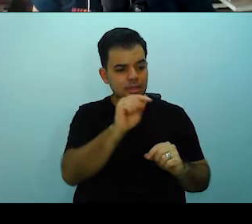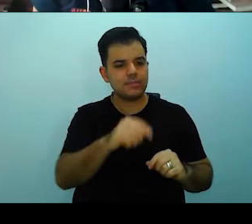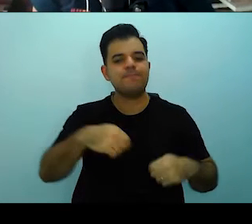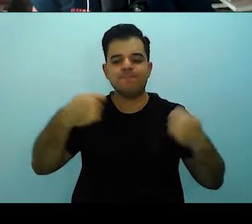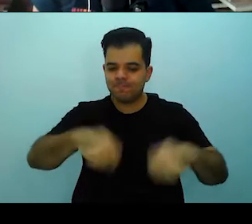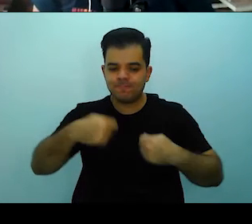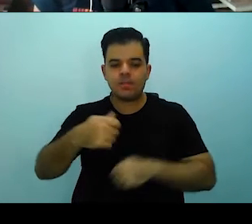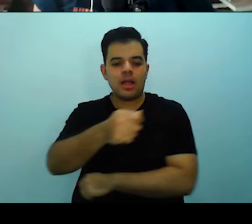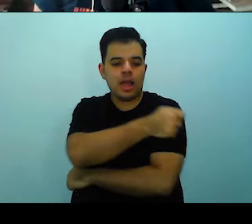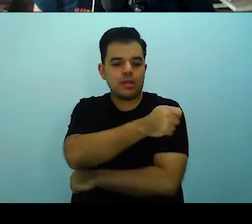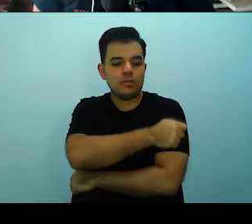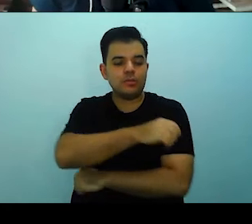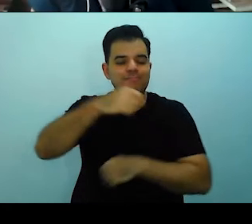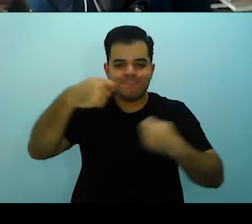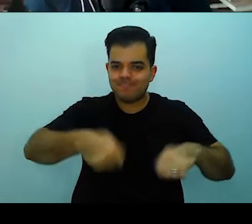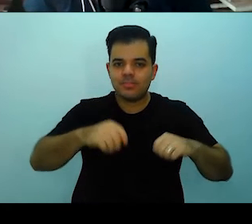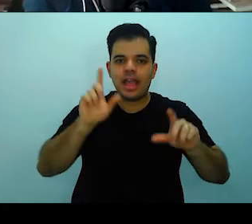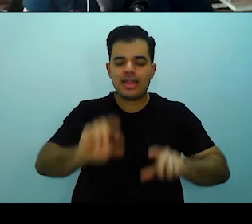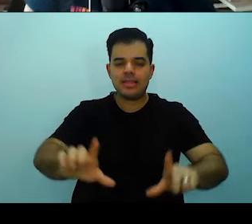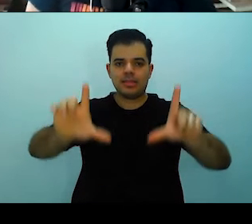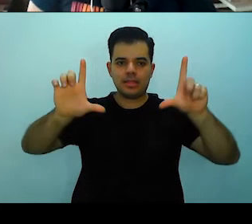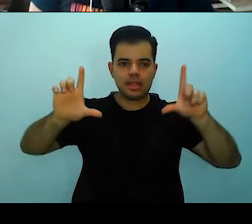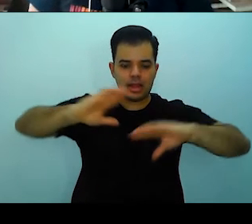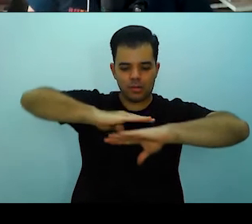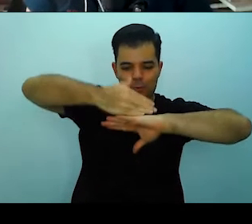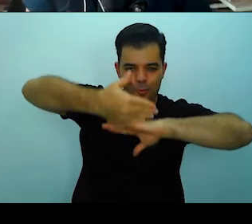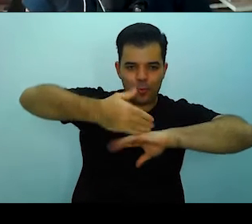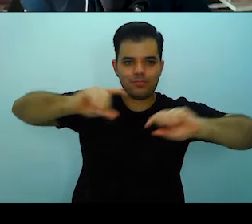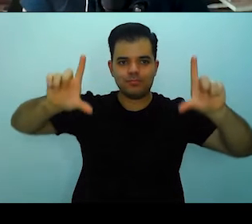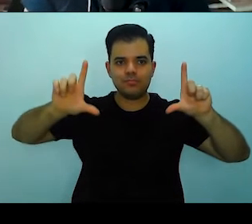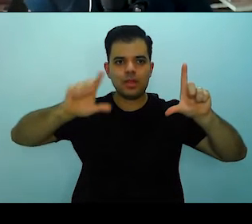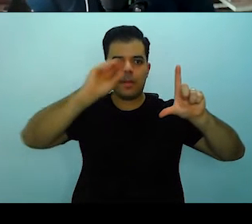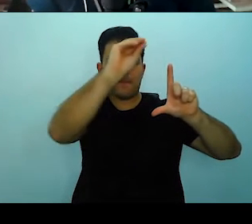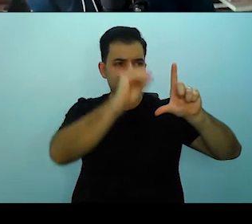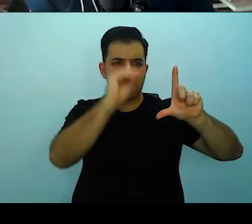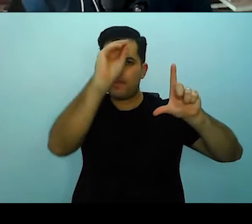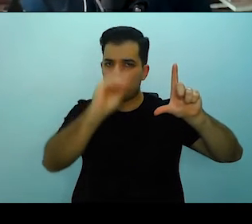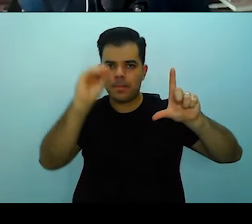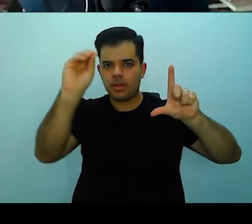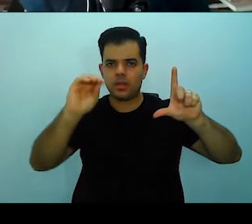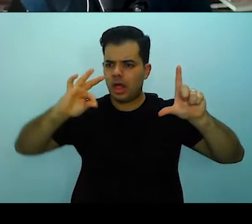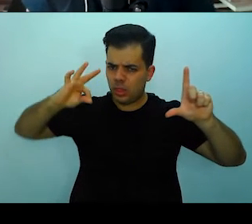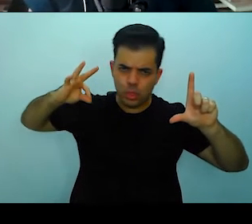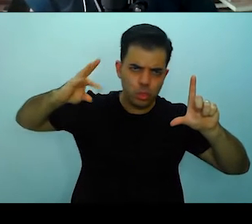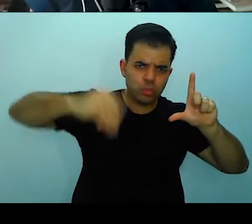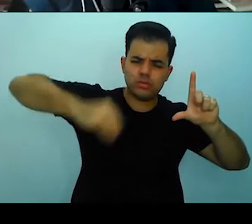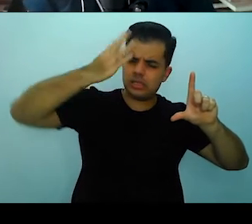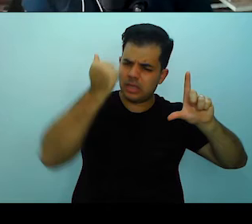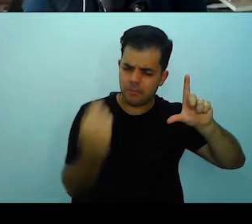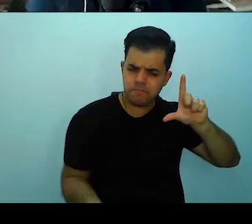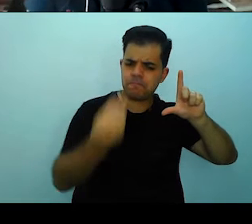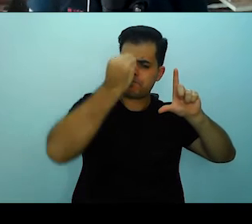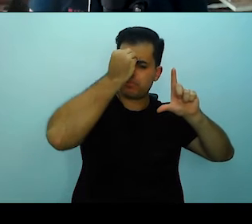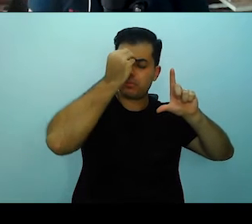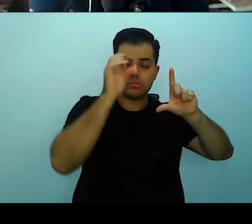ele tenha esse conhecimento mínimo da organização da tela, dos componentes. Não precisa saber tudo, afinal de contas, a gente não vai usar mesmo não, né? Mas a gente precisa